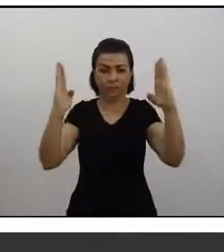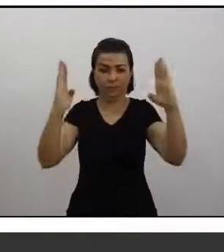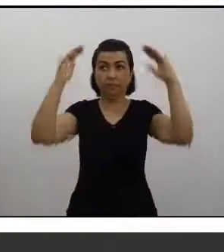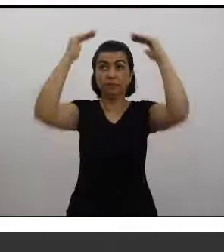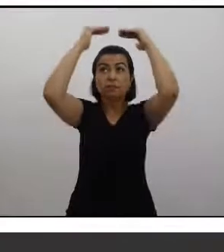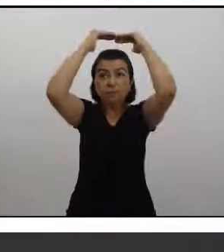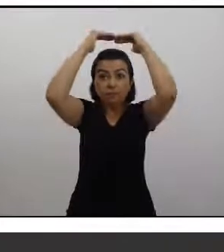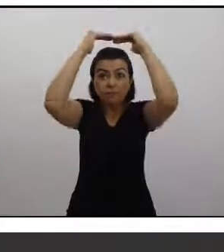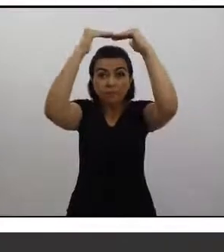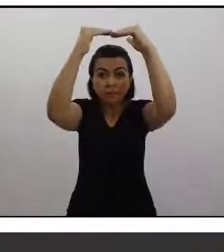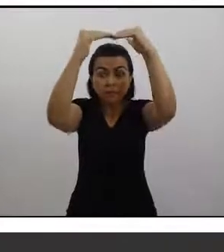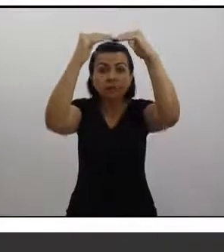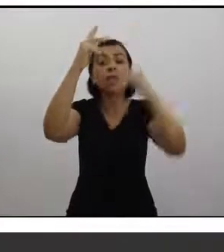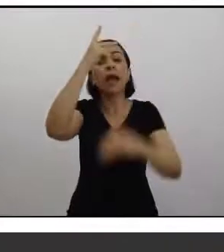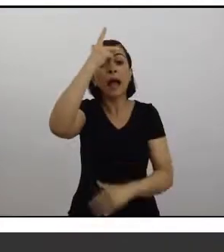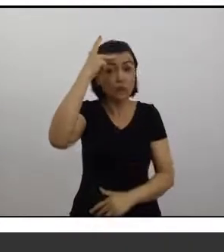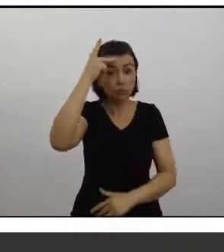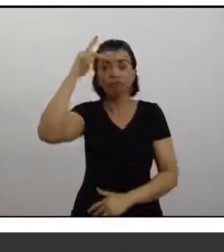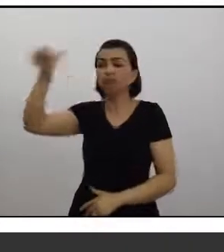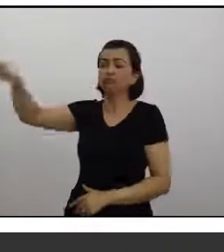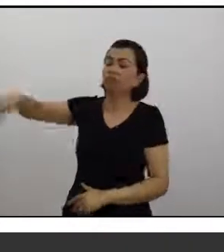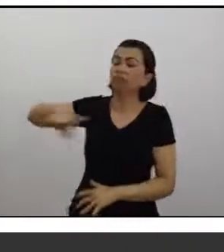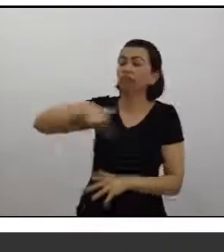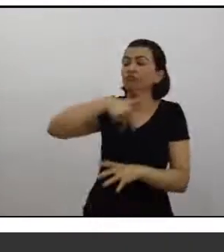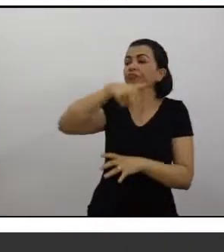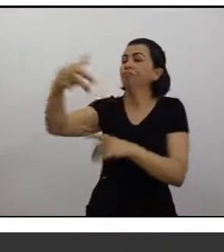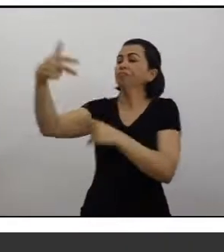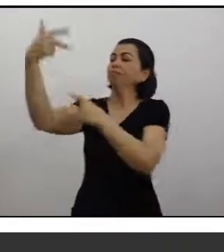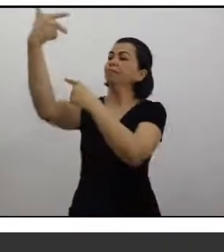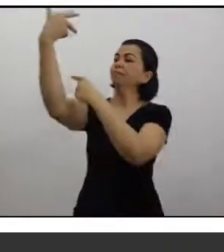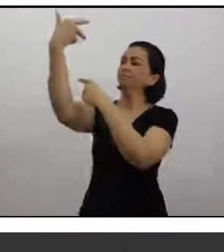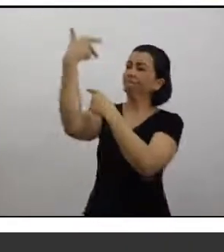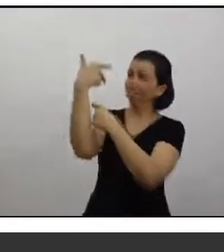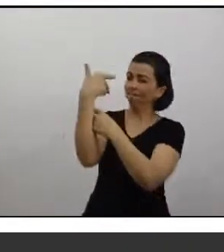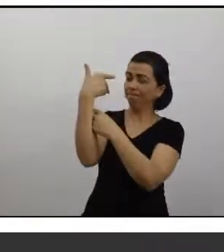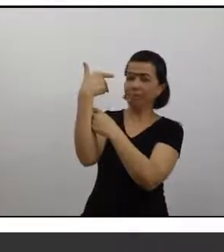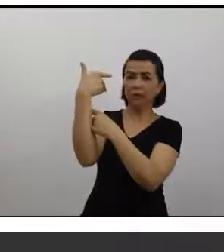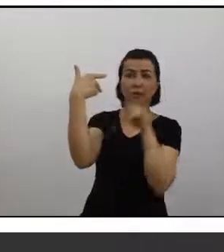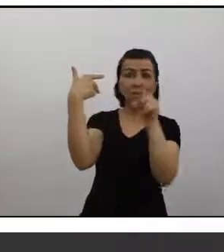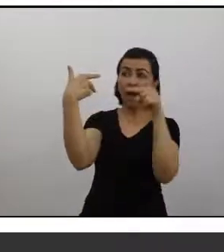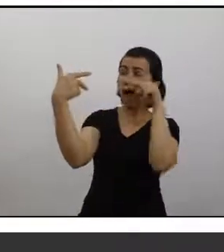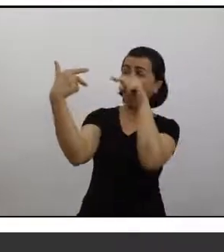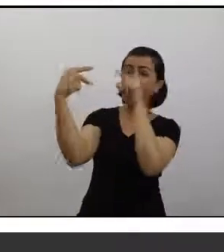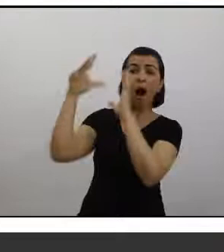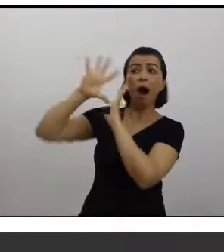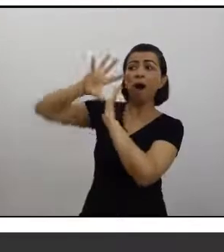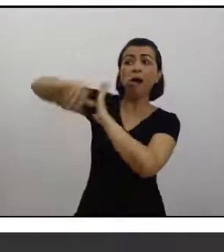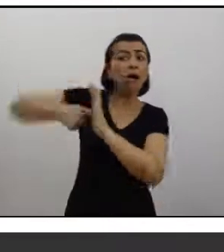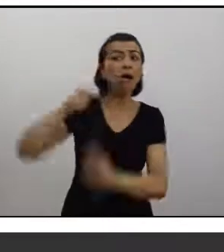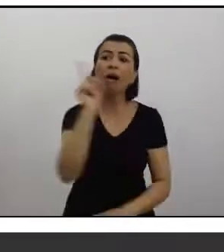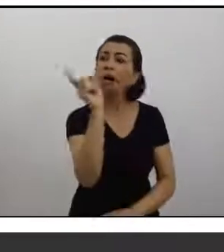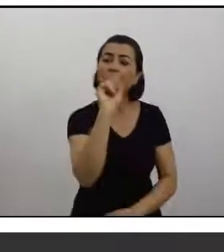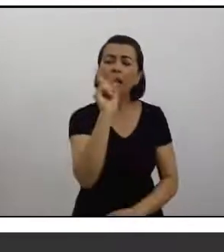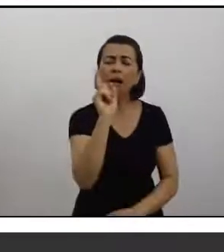Ela pegou uma interação com o público. Não, então, o que acontecia?